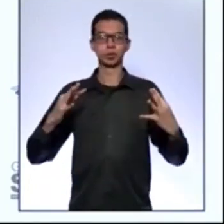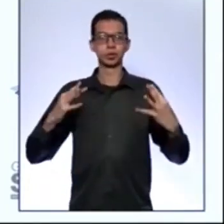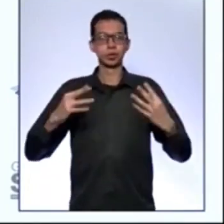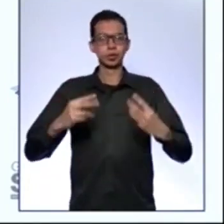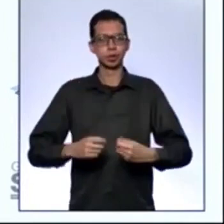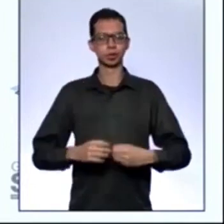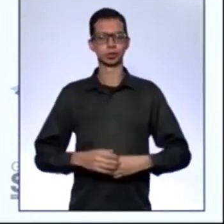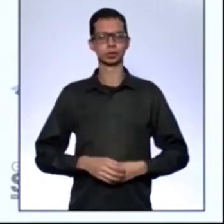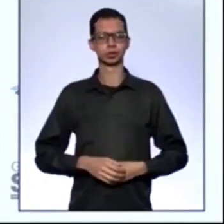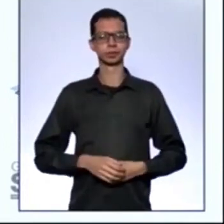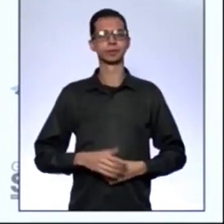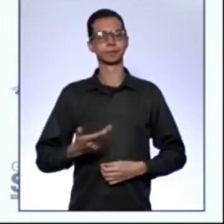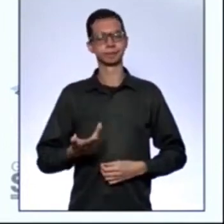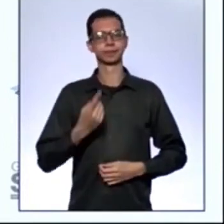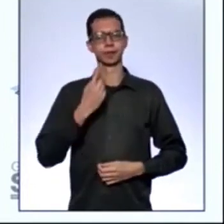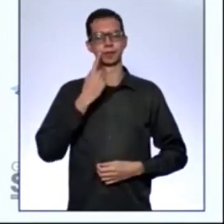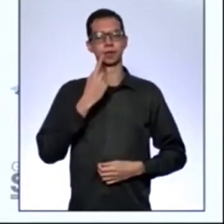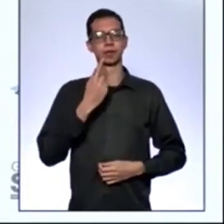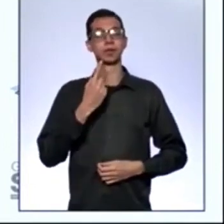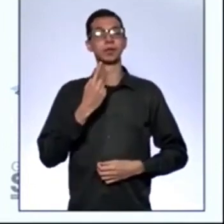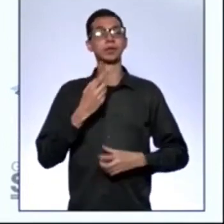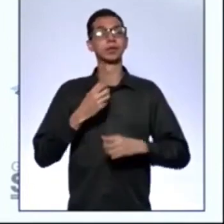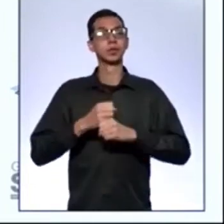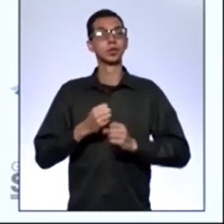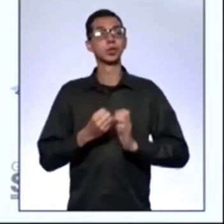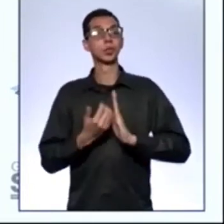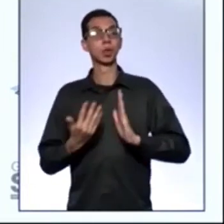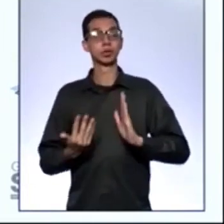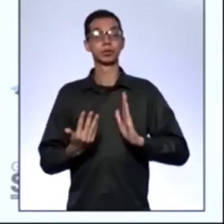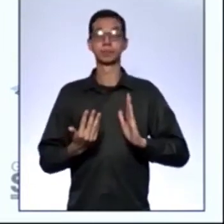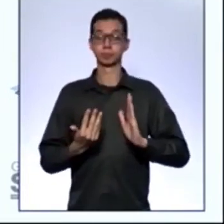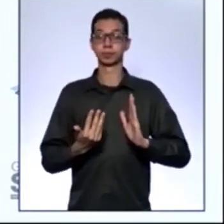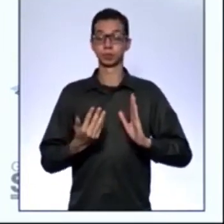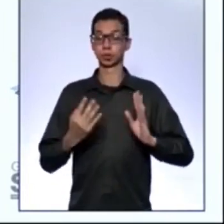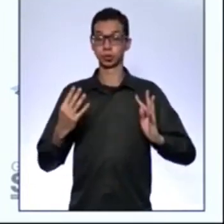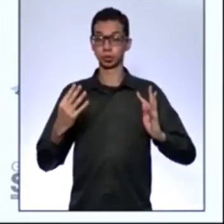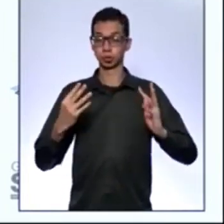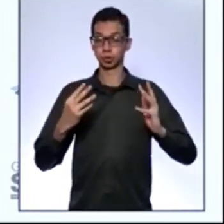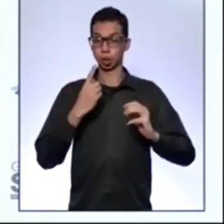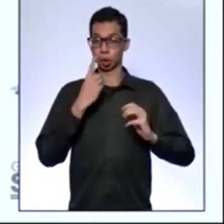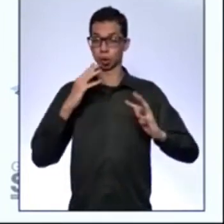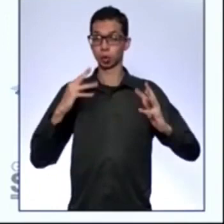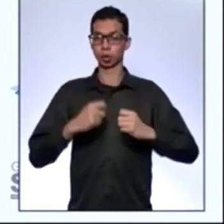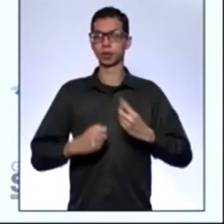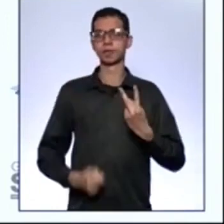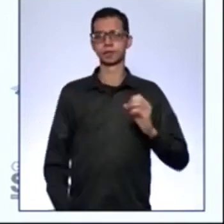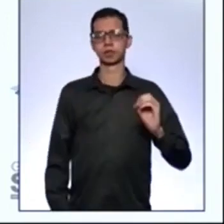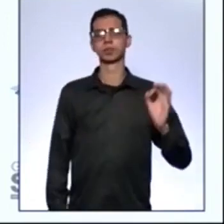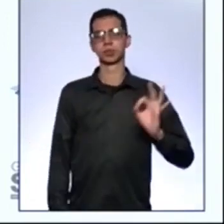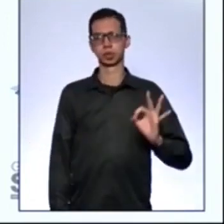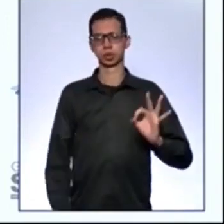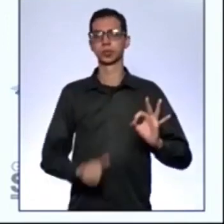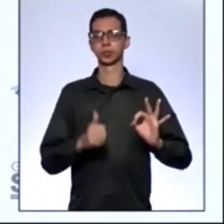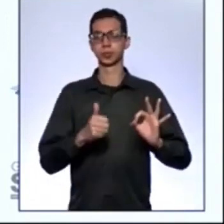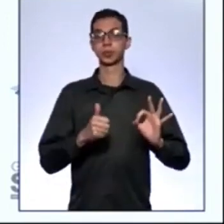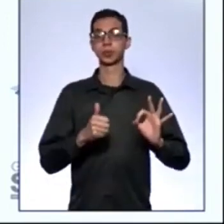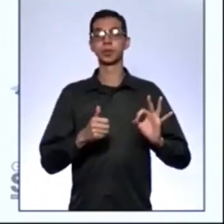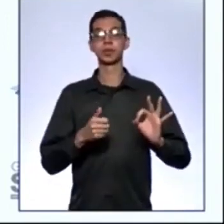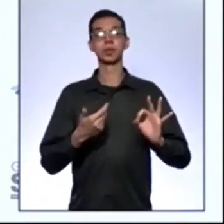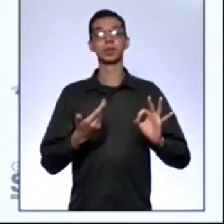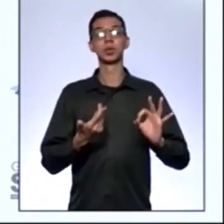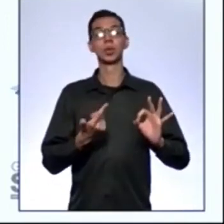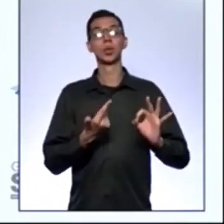te dá a parcial qual a porcentagem fala a gente por cento e qual é a parcial 50 litros